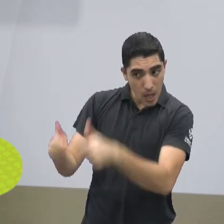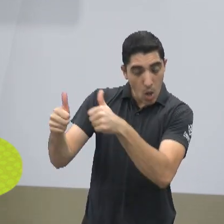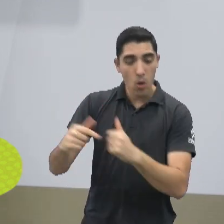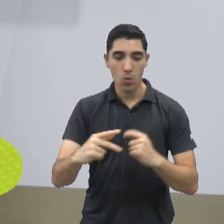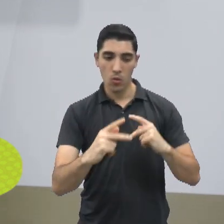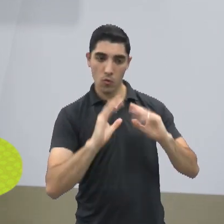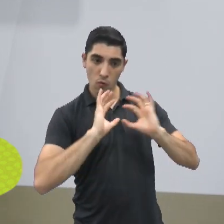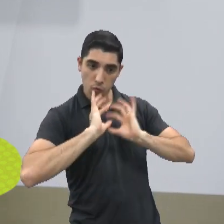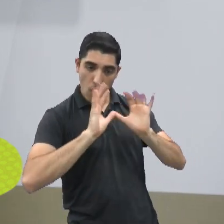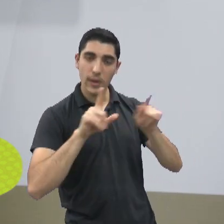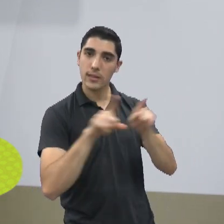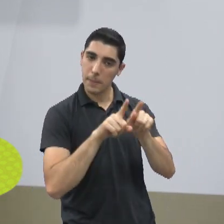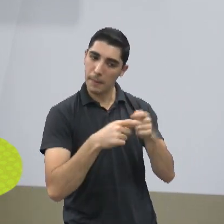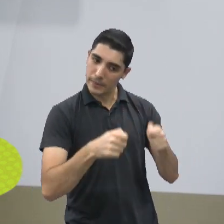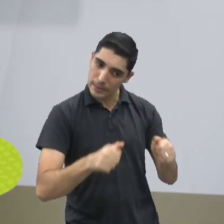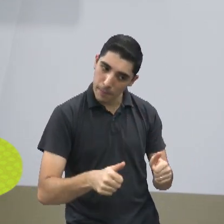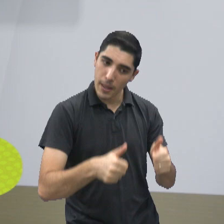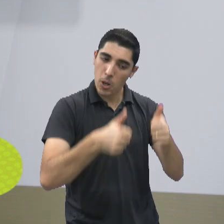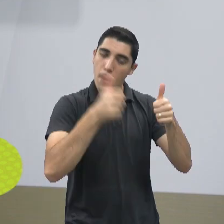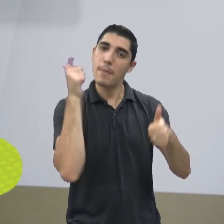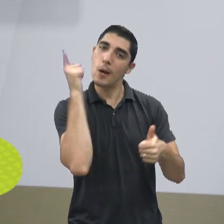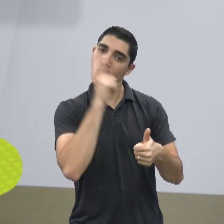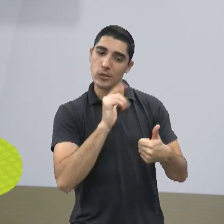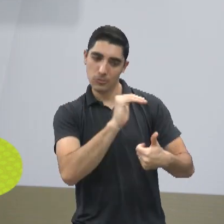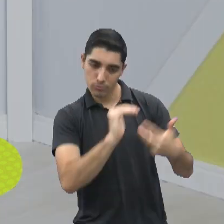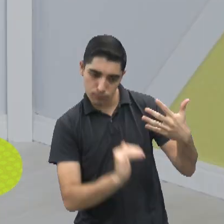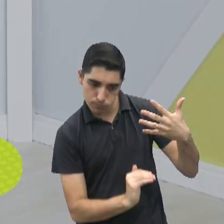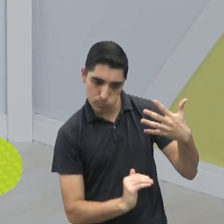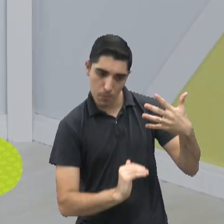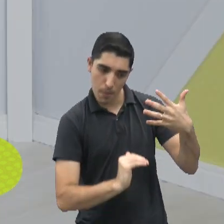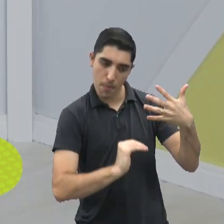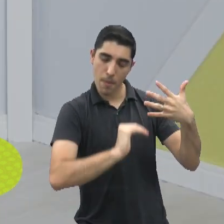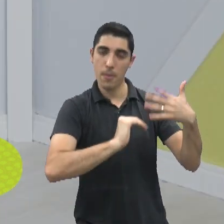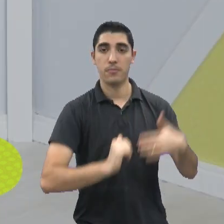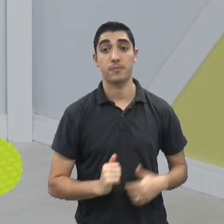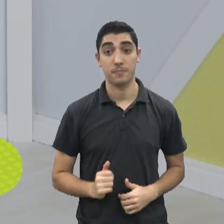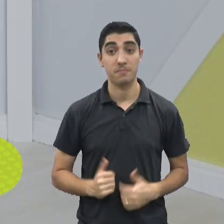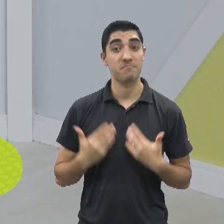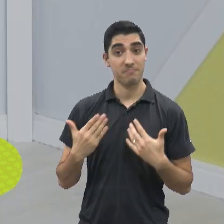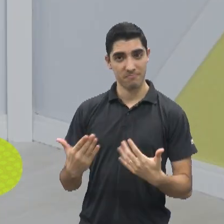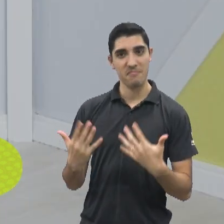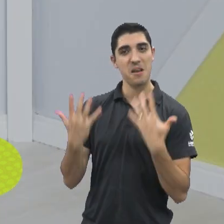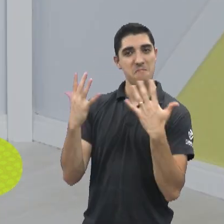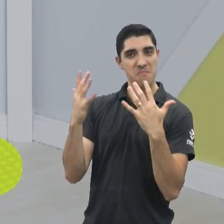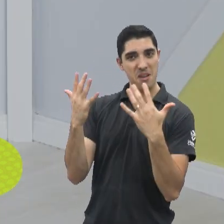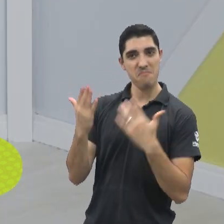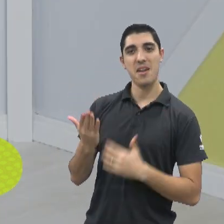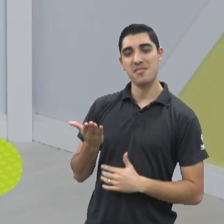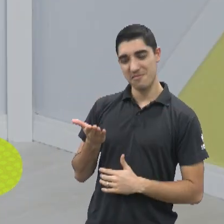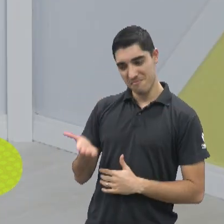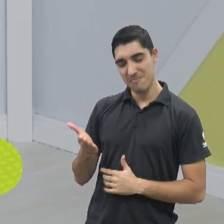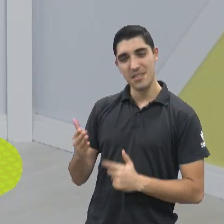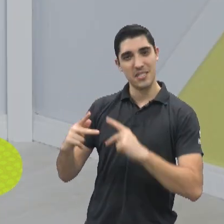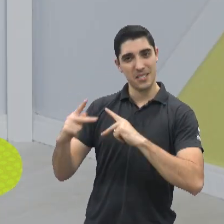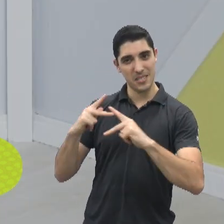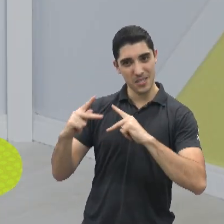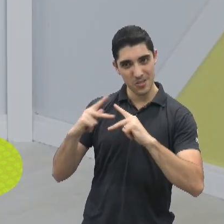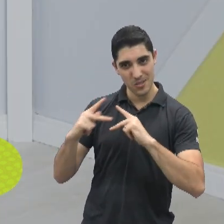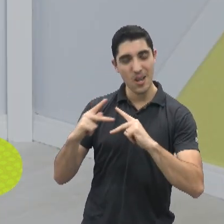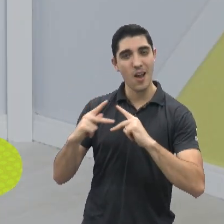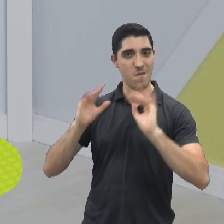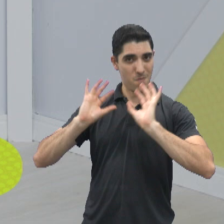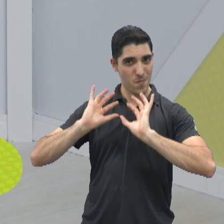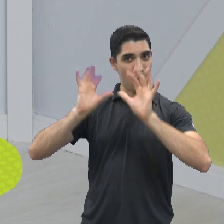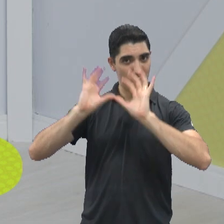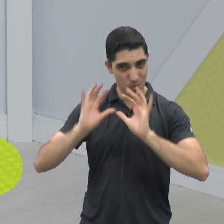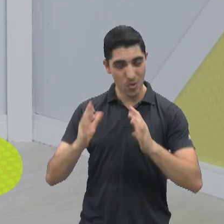recuperar a moral para poder subir dentro da tabela de classificação. Pois é, parabéns aí para os jogadores do São José, do vôlei São